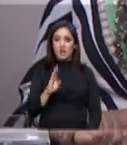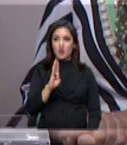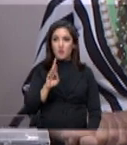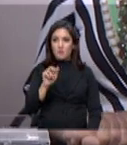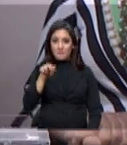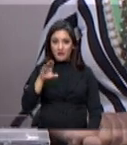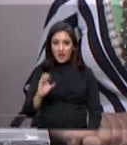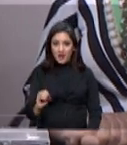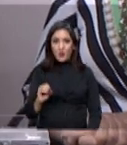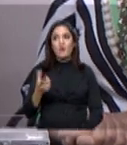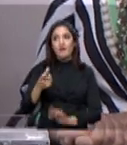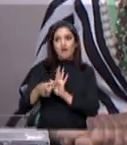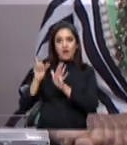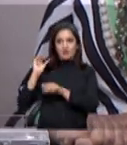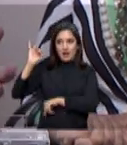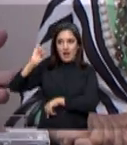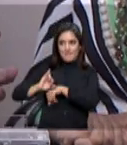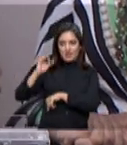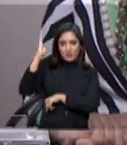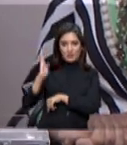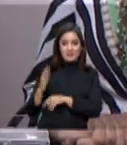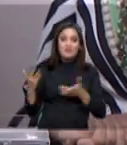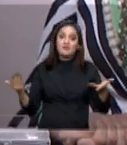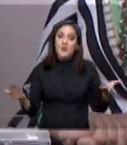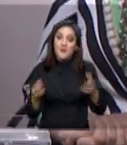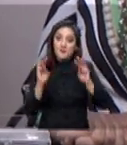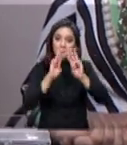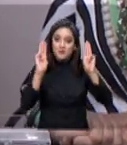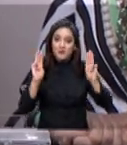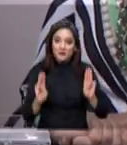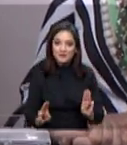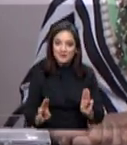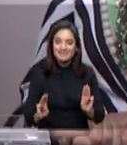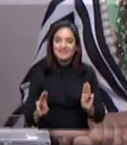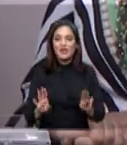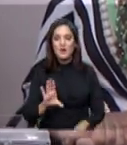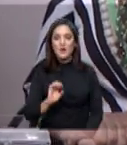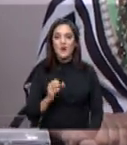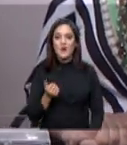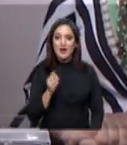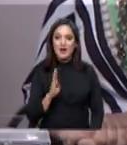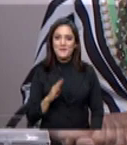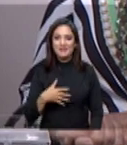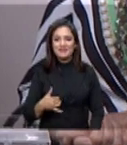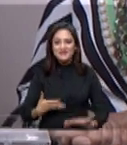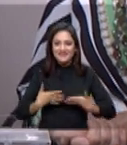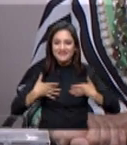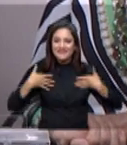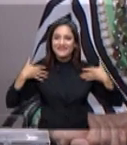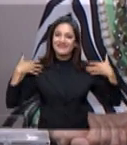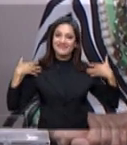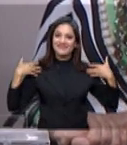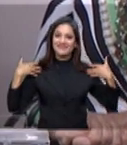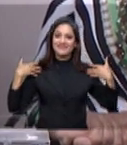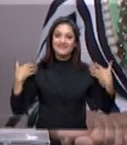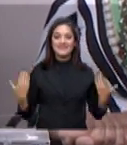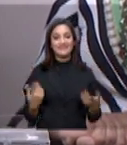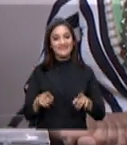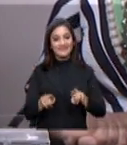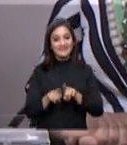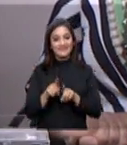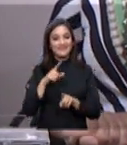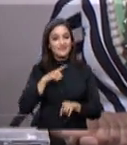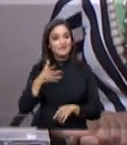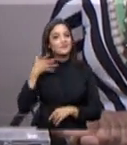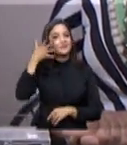capital histórica desse país. Então, nesse museu, meus amigos, a Ordem tem muito orgulho, nesse museu também estão